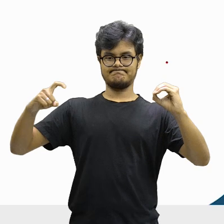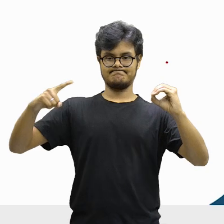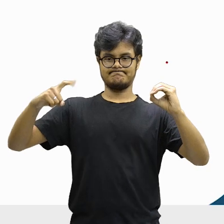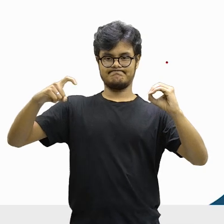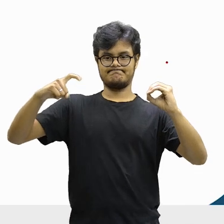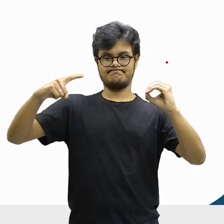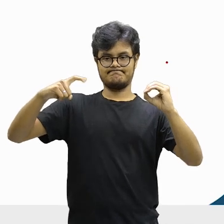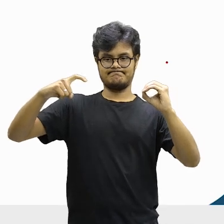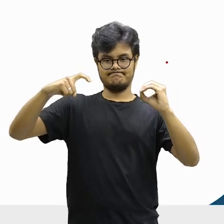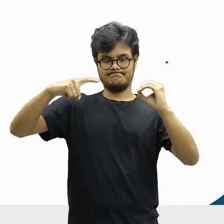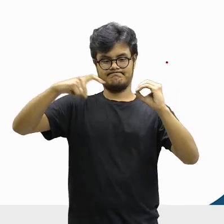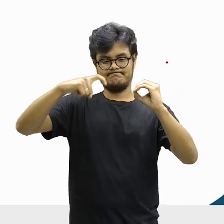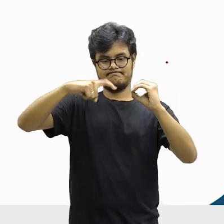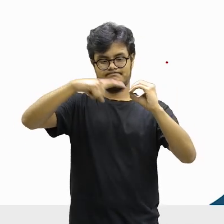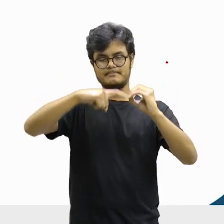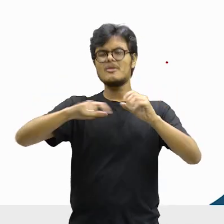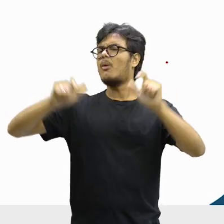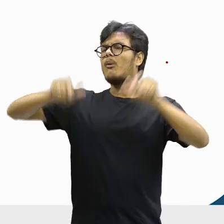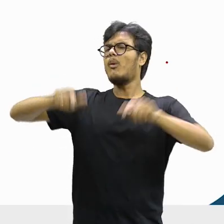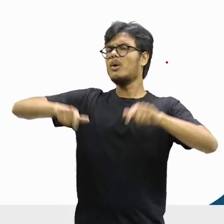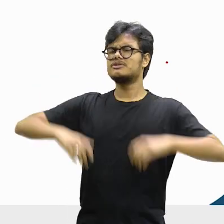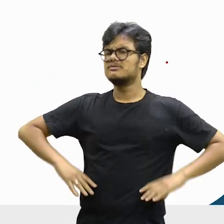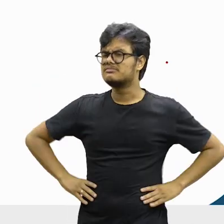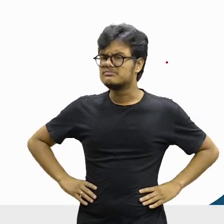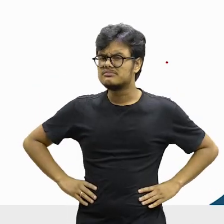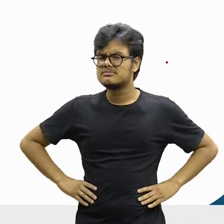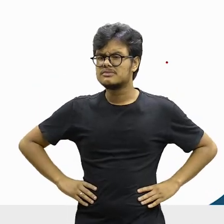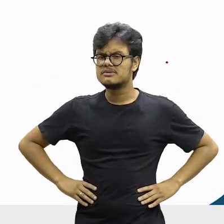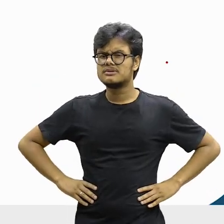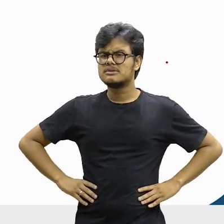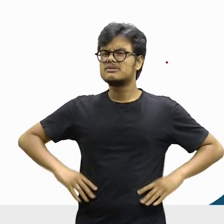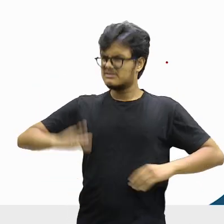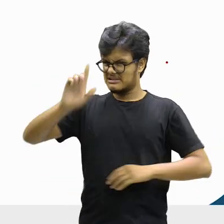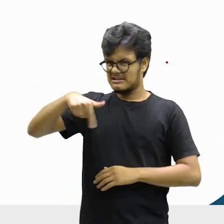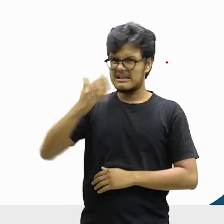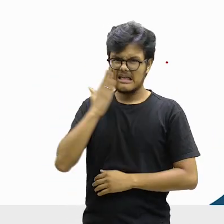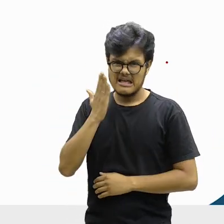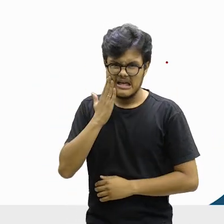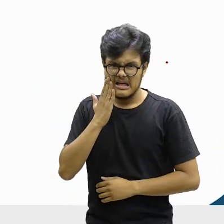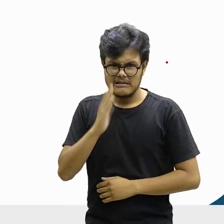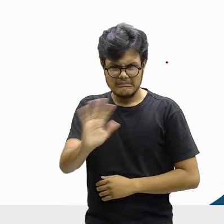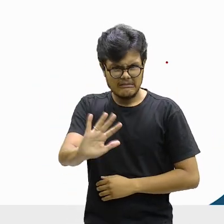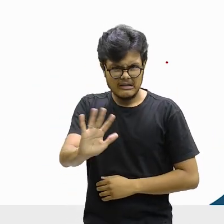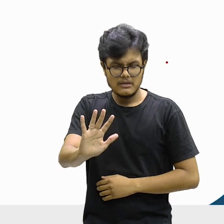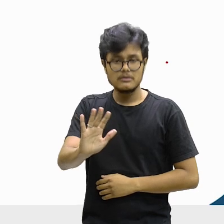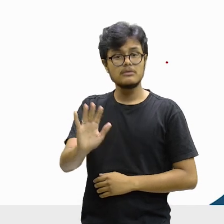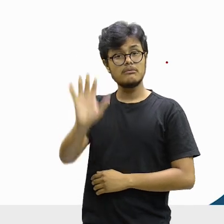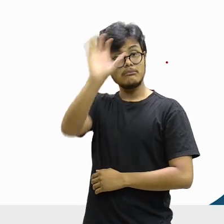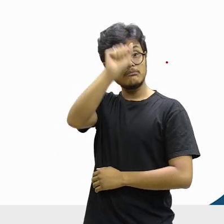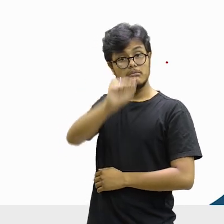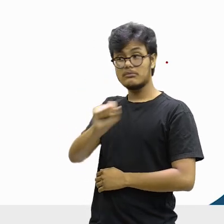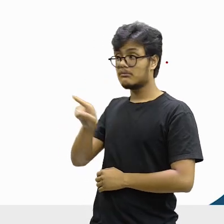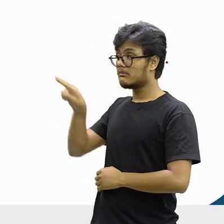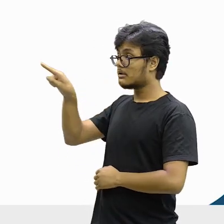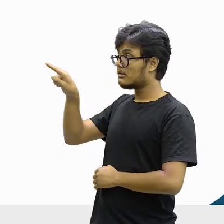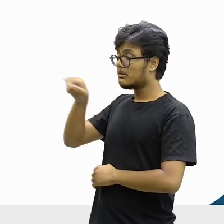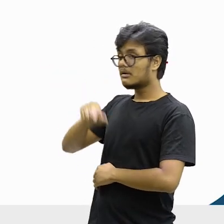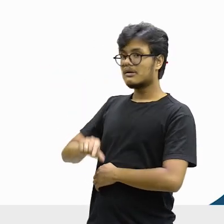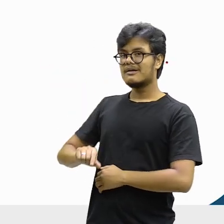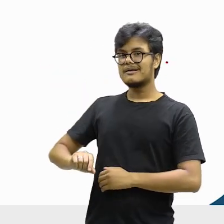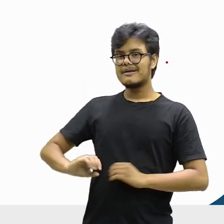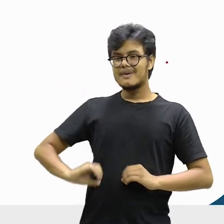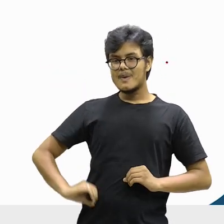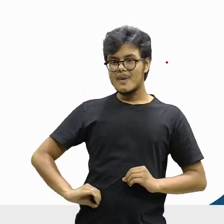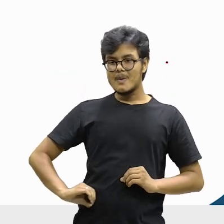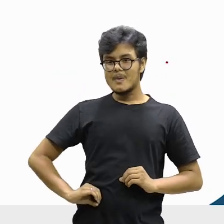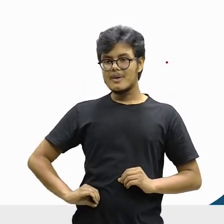ali? Tu sabe aonde é que isso está ocorrendo? Você sabe? Não? Aprenda aí. Ocorre, sabe aonde?